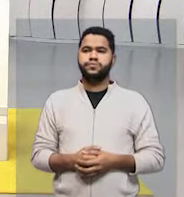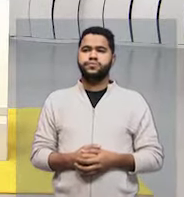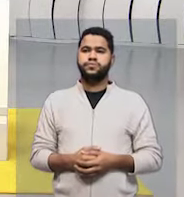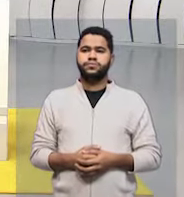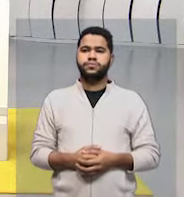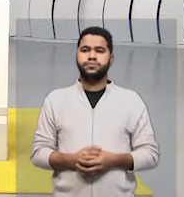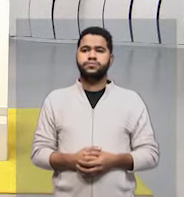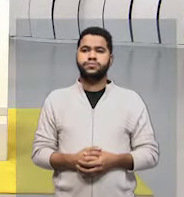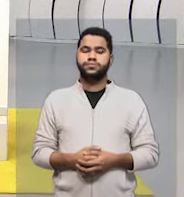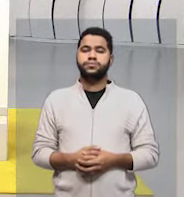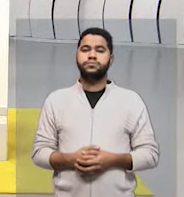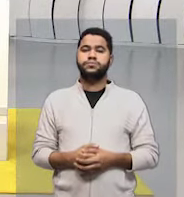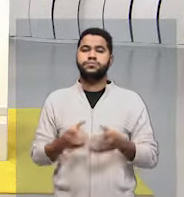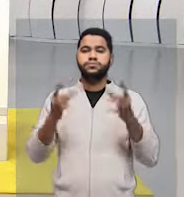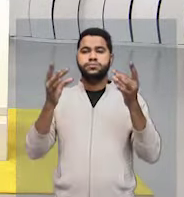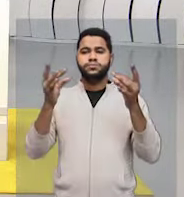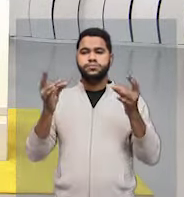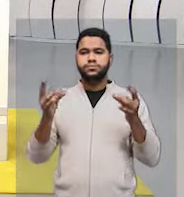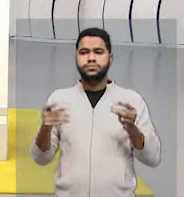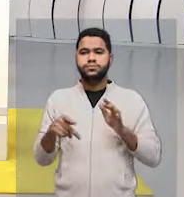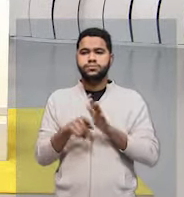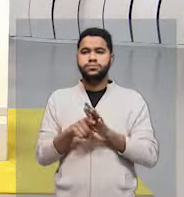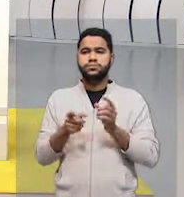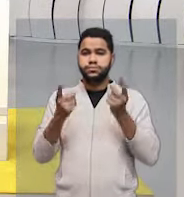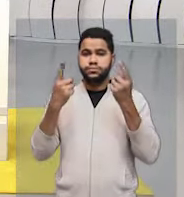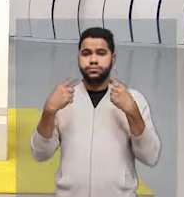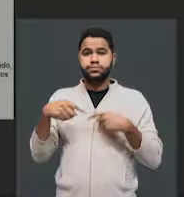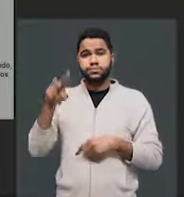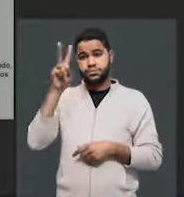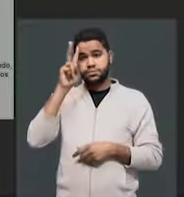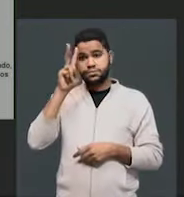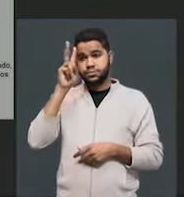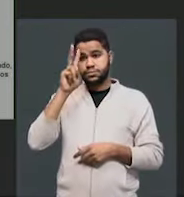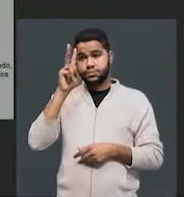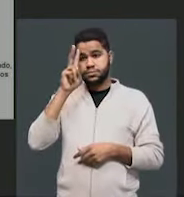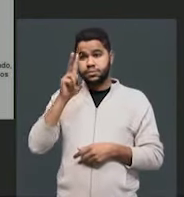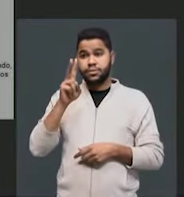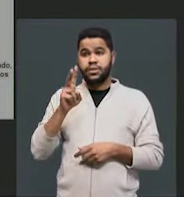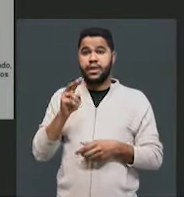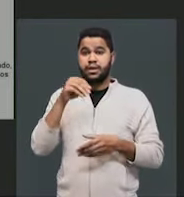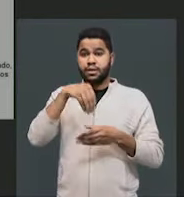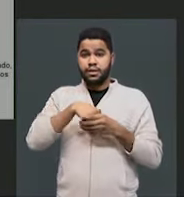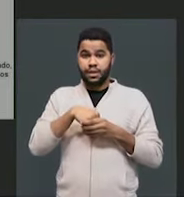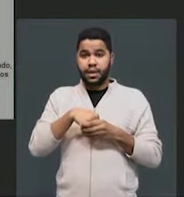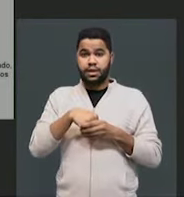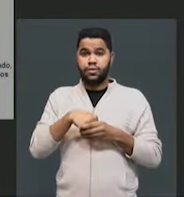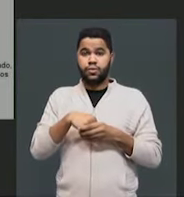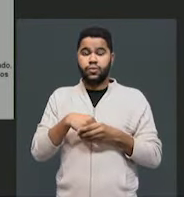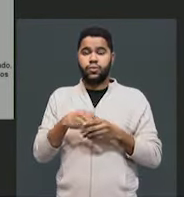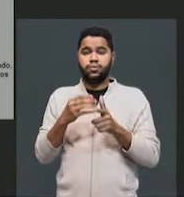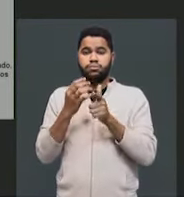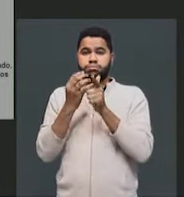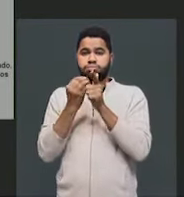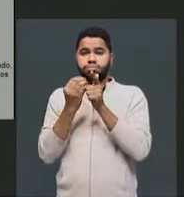Então, voltando aqui ao detalhe anatômico, lembrando que no testículo que ocorre